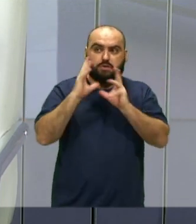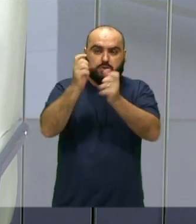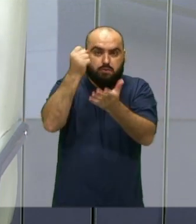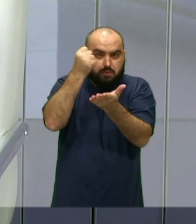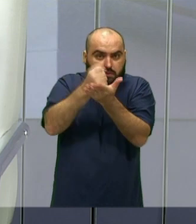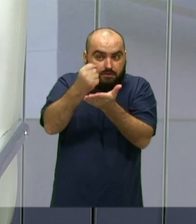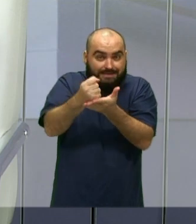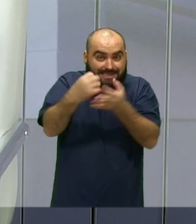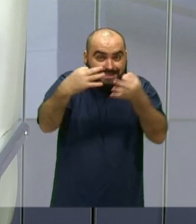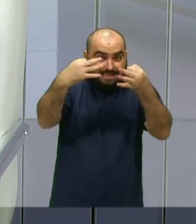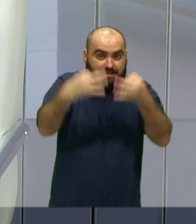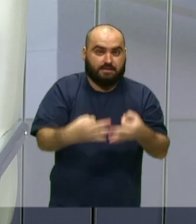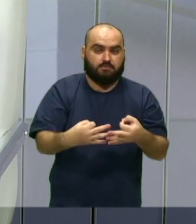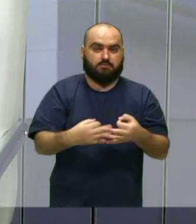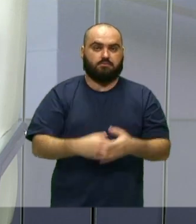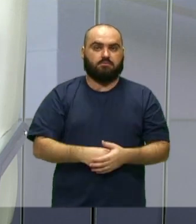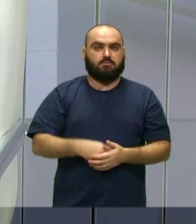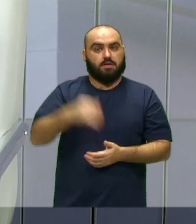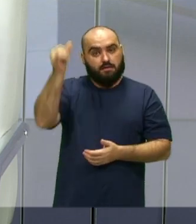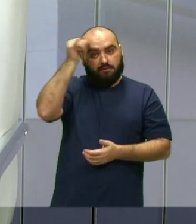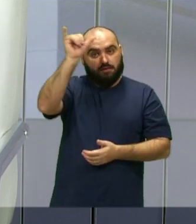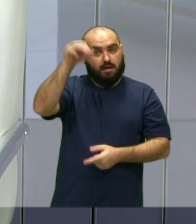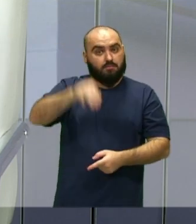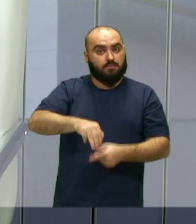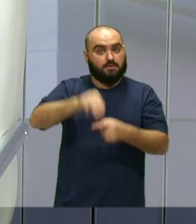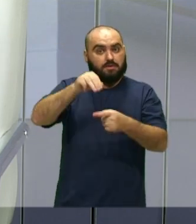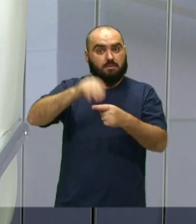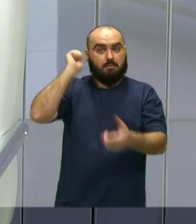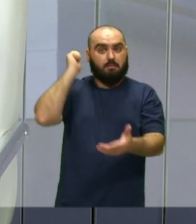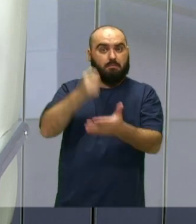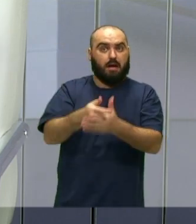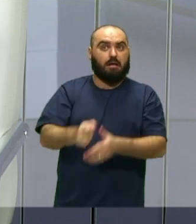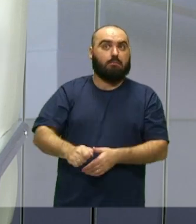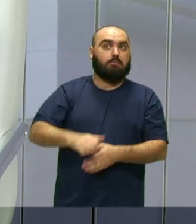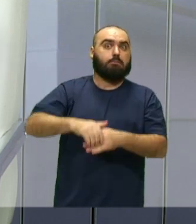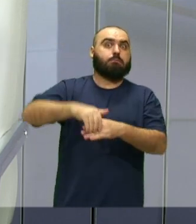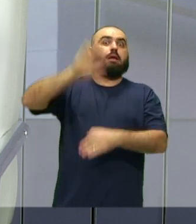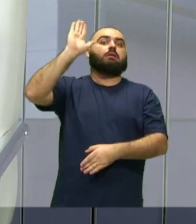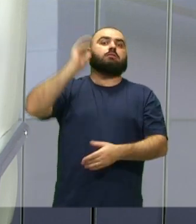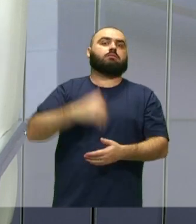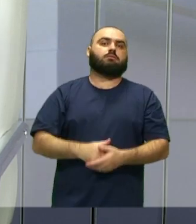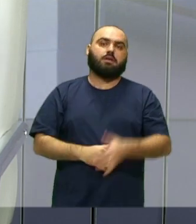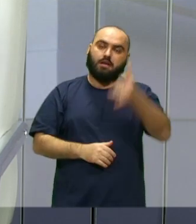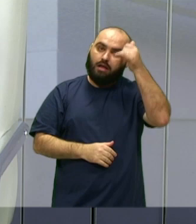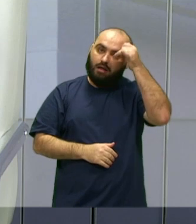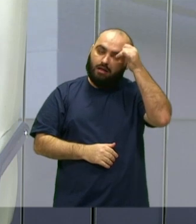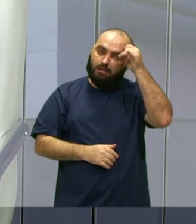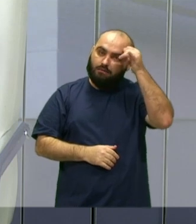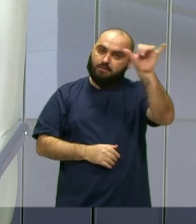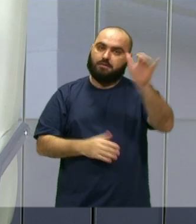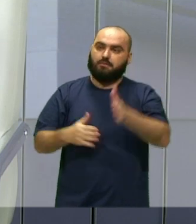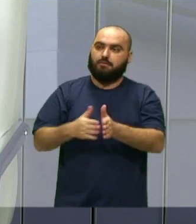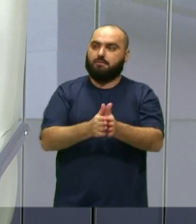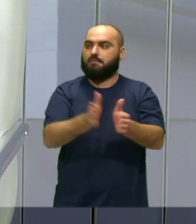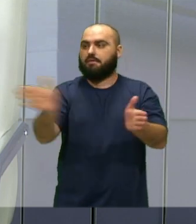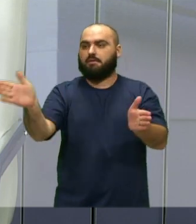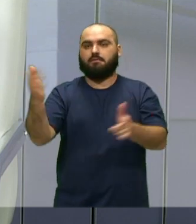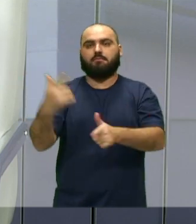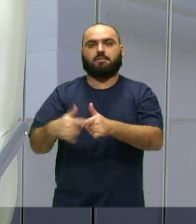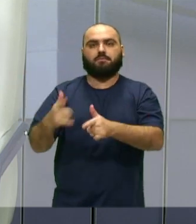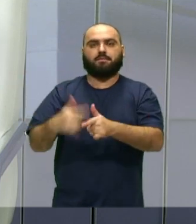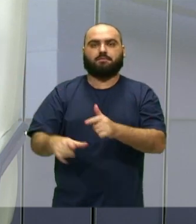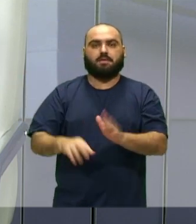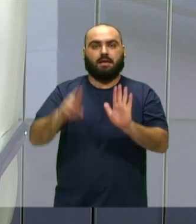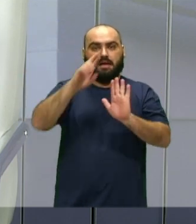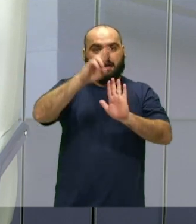forma correta para que o município não pague mais do que deveria, para que não haja desvio de finalidade, para que a